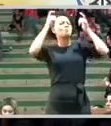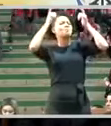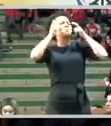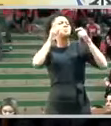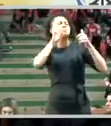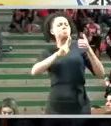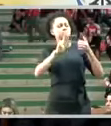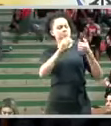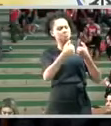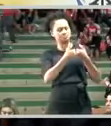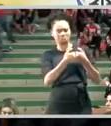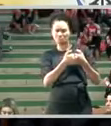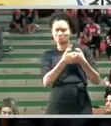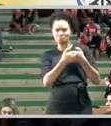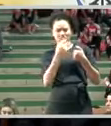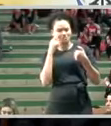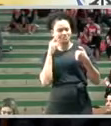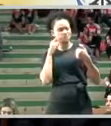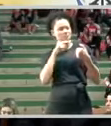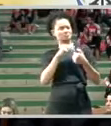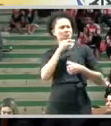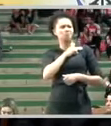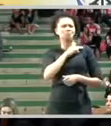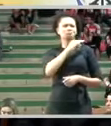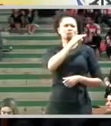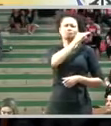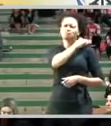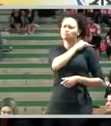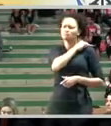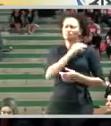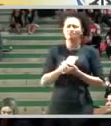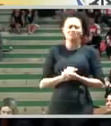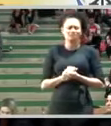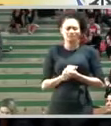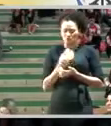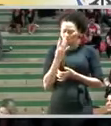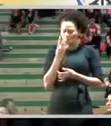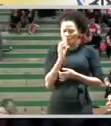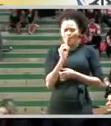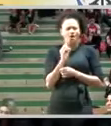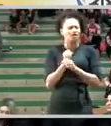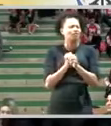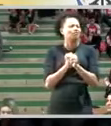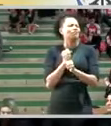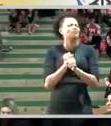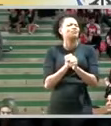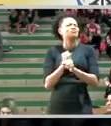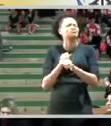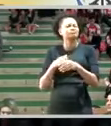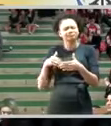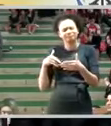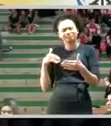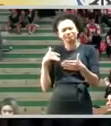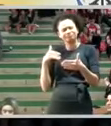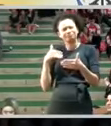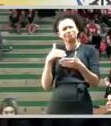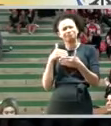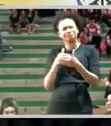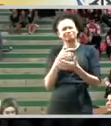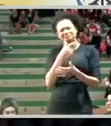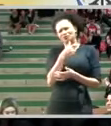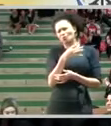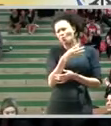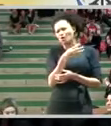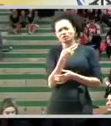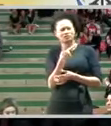Você não vê a arca no ministério, no reinado. 40 anos. Ou 42.